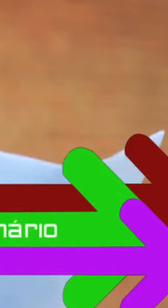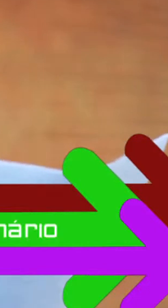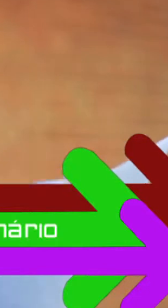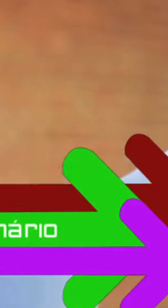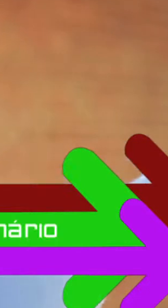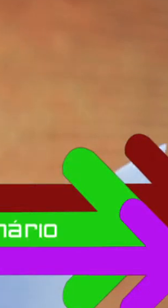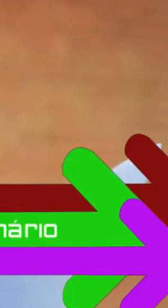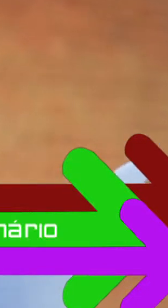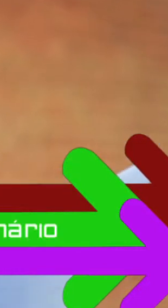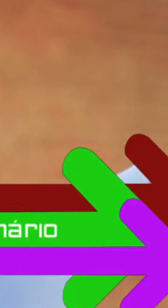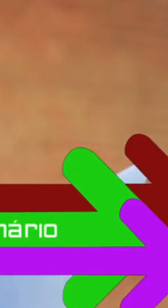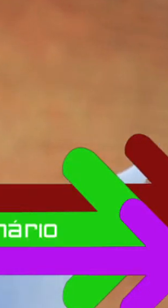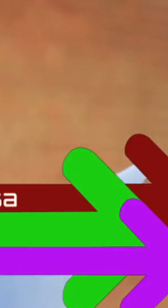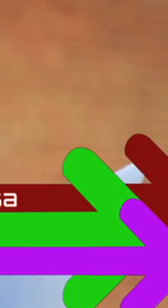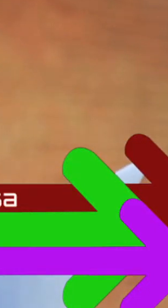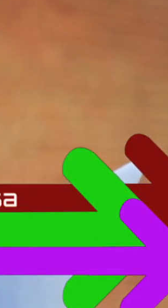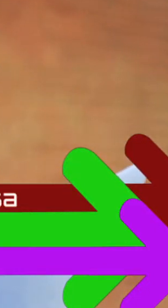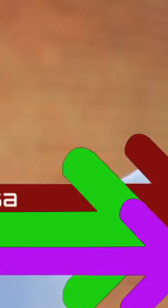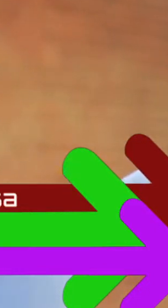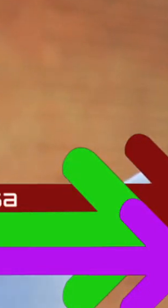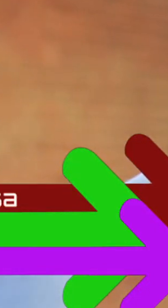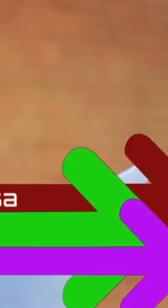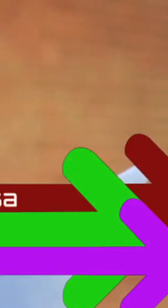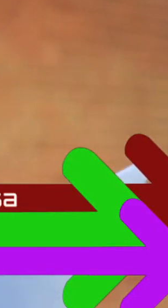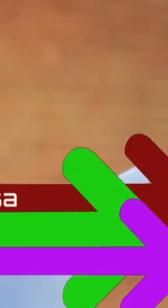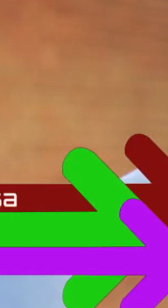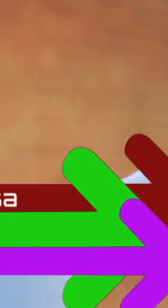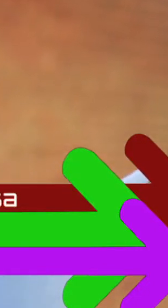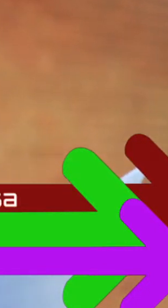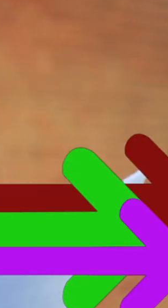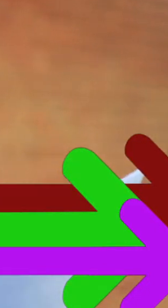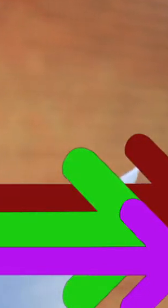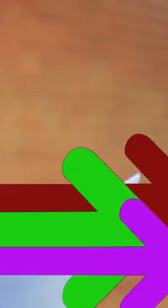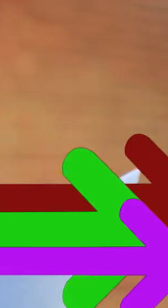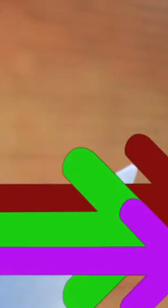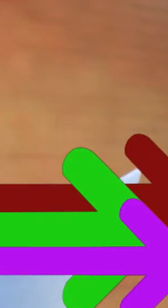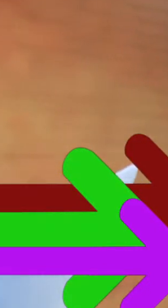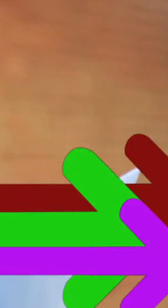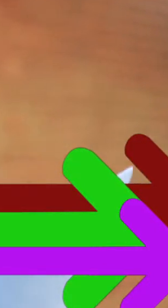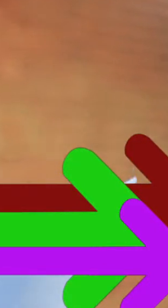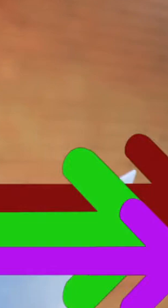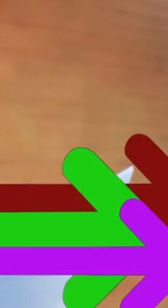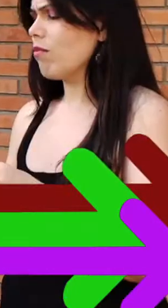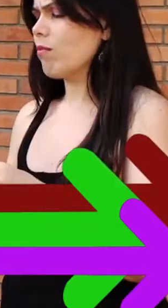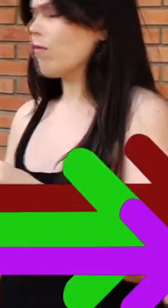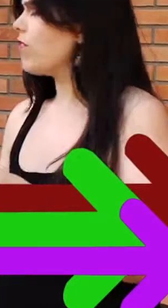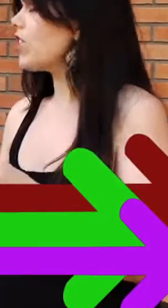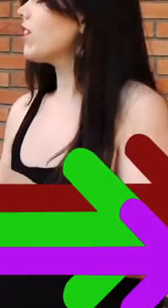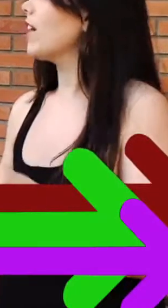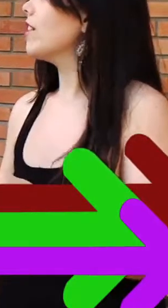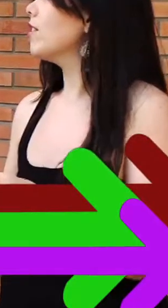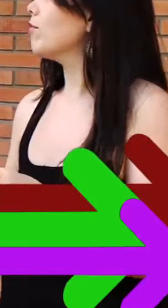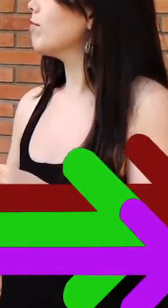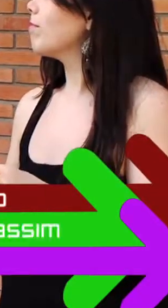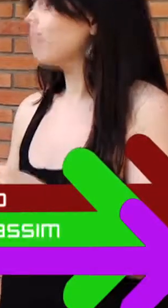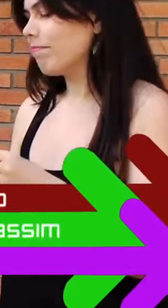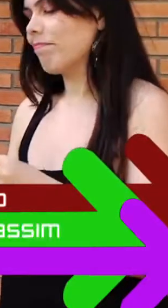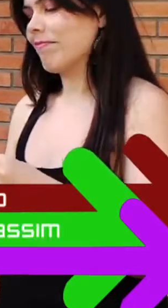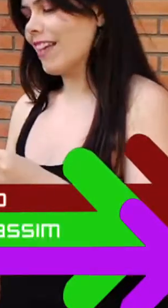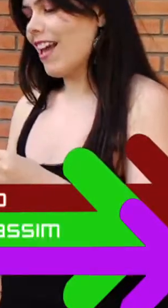pegando o telefone para ligar para o veterinário quando lhe ocorreu uma coisa importante e inesperada. E se Pipo fosse um cão